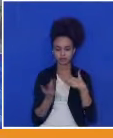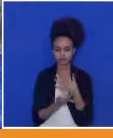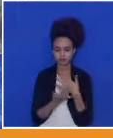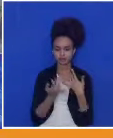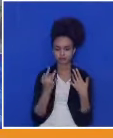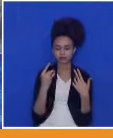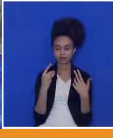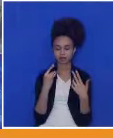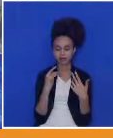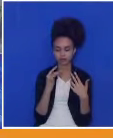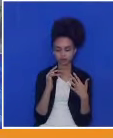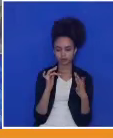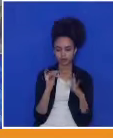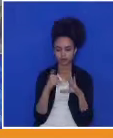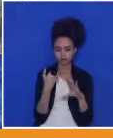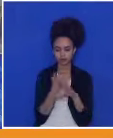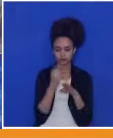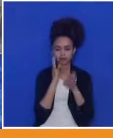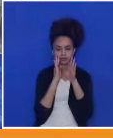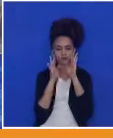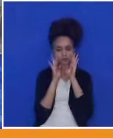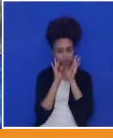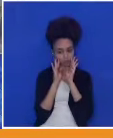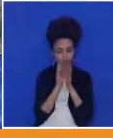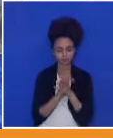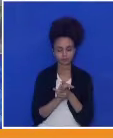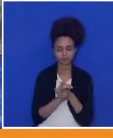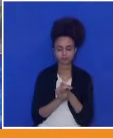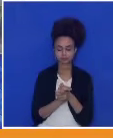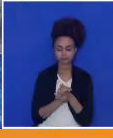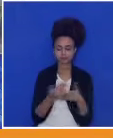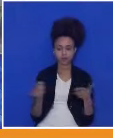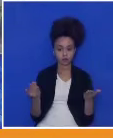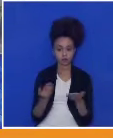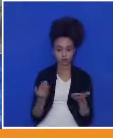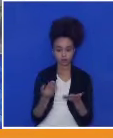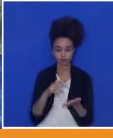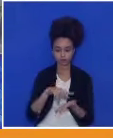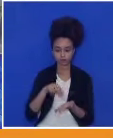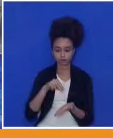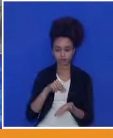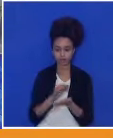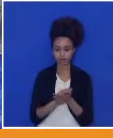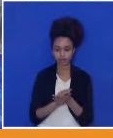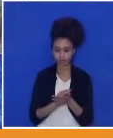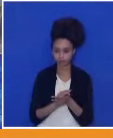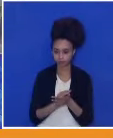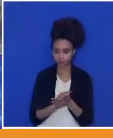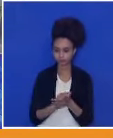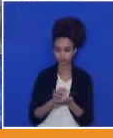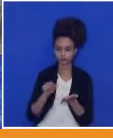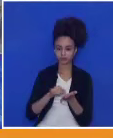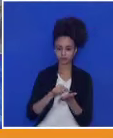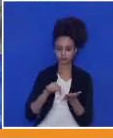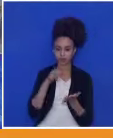YouTube e no Facebook. Chegou a hora de conferir o sorteio da Lotomania, concurso